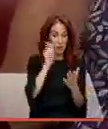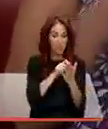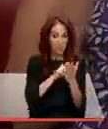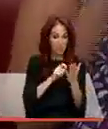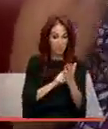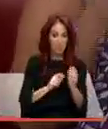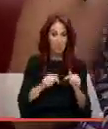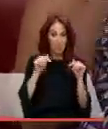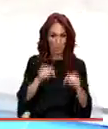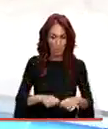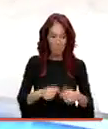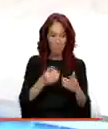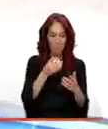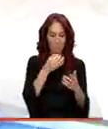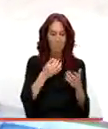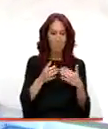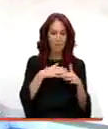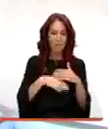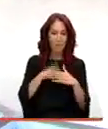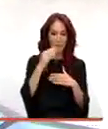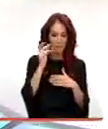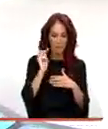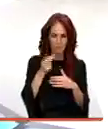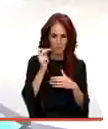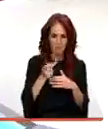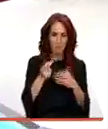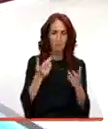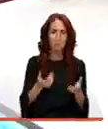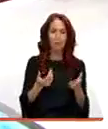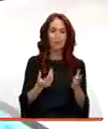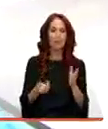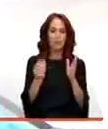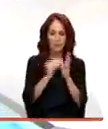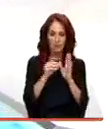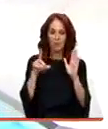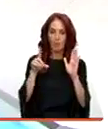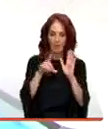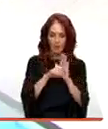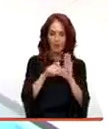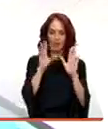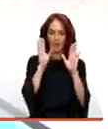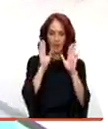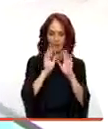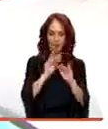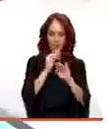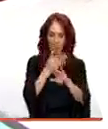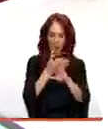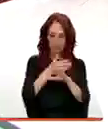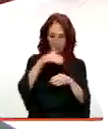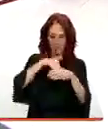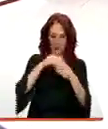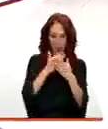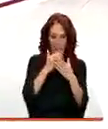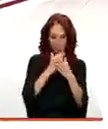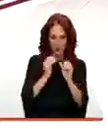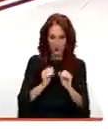e os camisas celebrar dez anos em que foi realmente estão se divertindo de aplicação da lei da educação sexual nas escolas